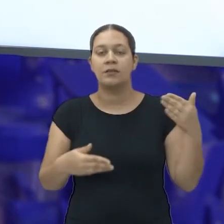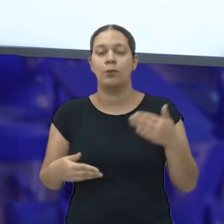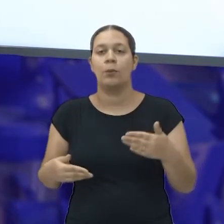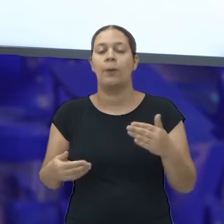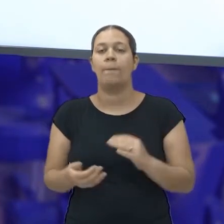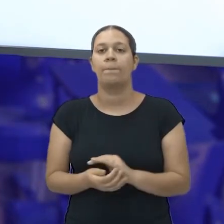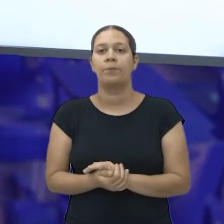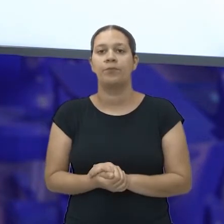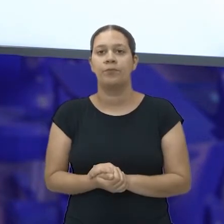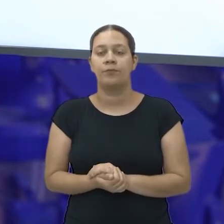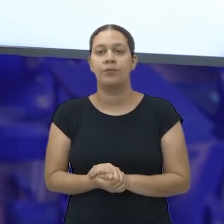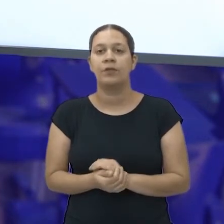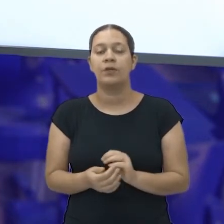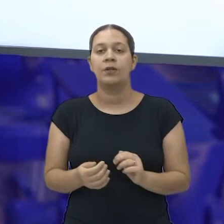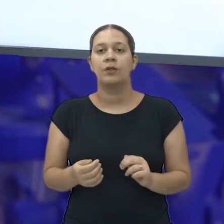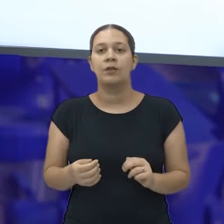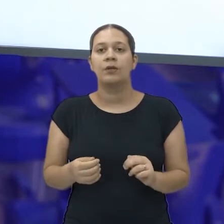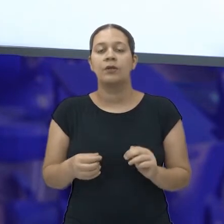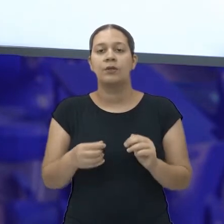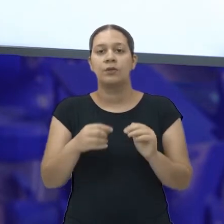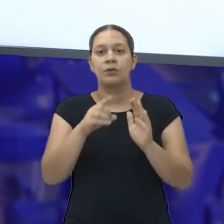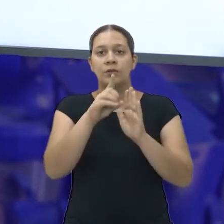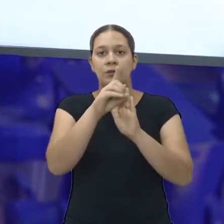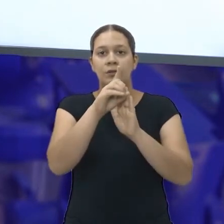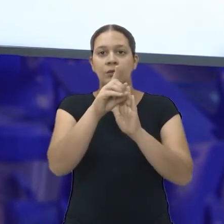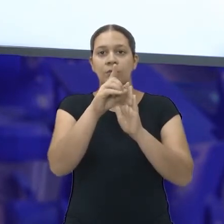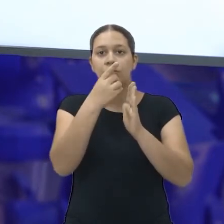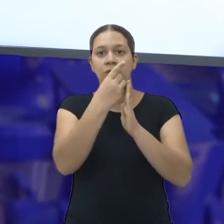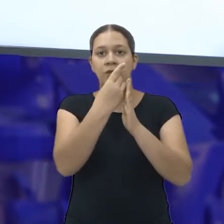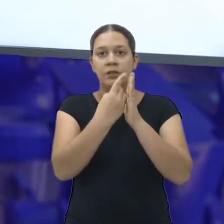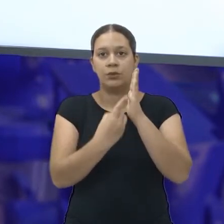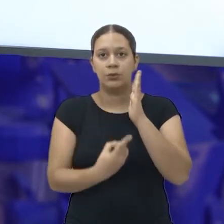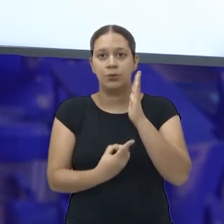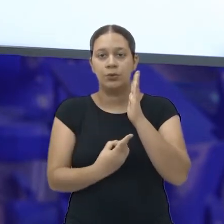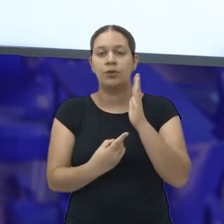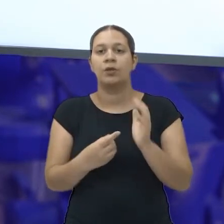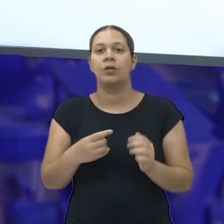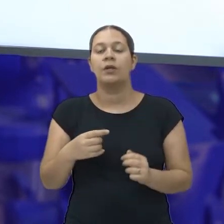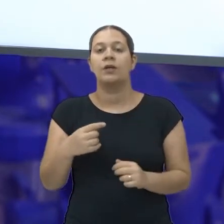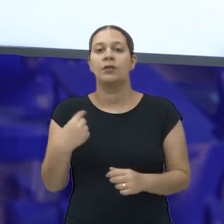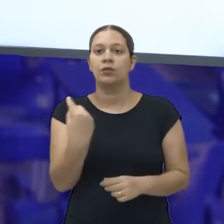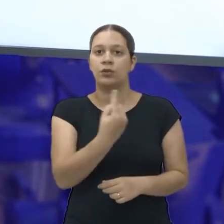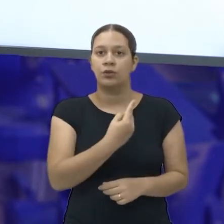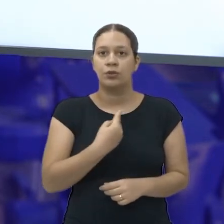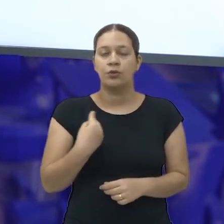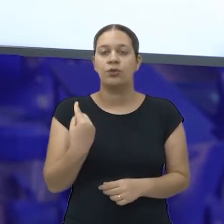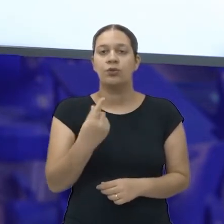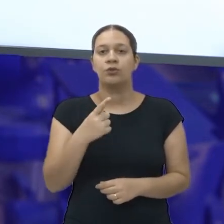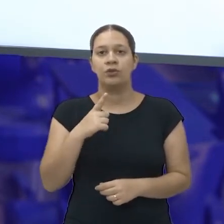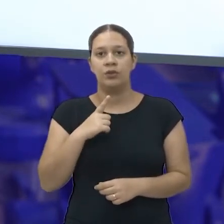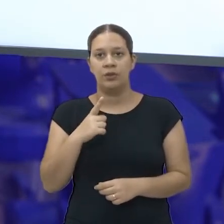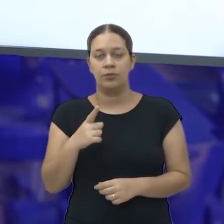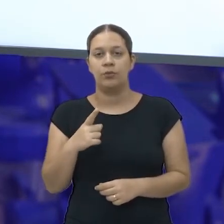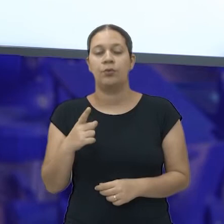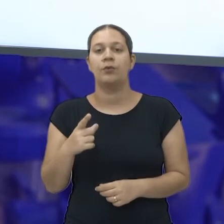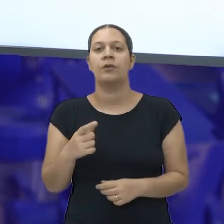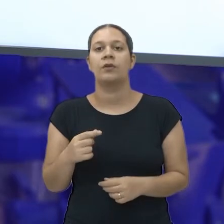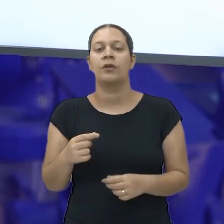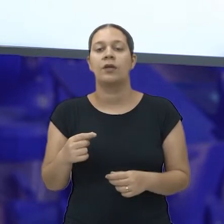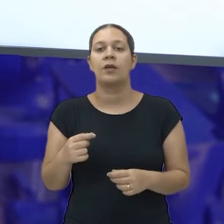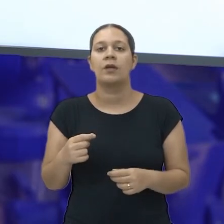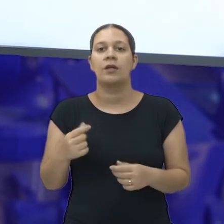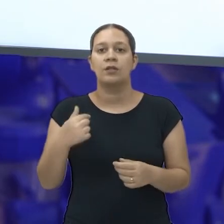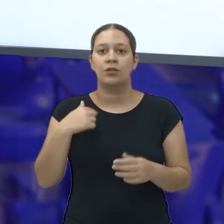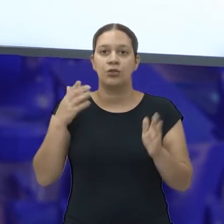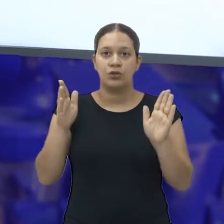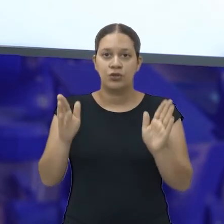né? Com relação aos direitos, quais são os direitos que a gente tem? Né? Os teóricos do direito, eu